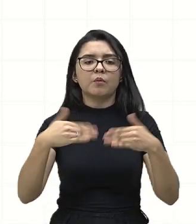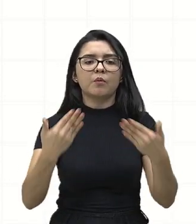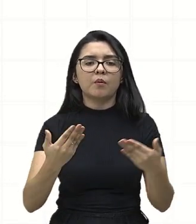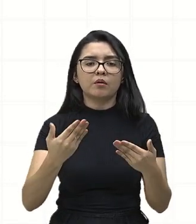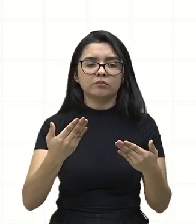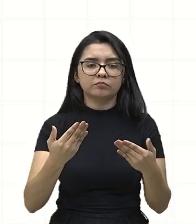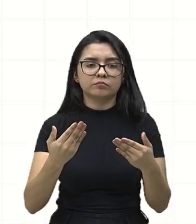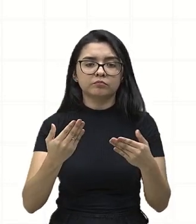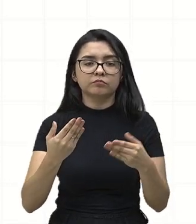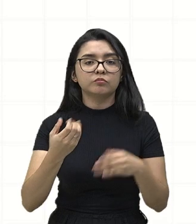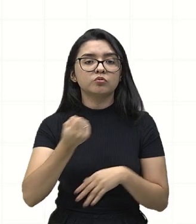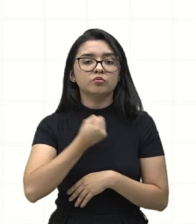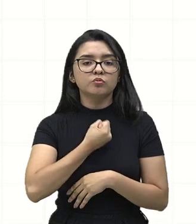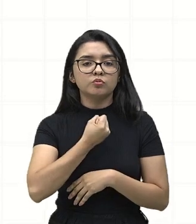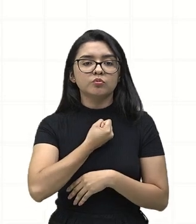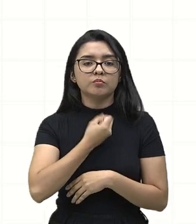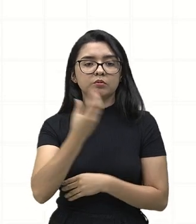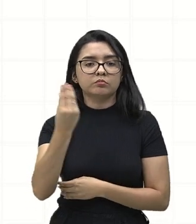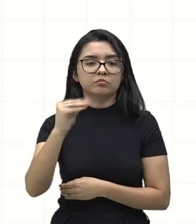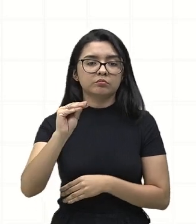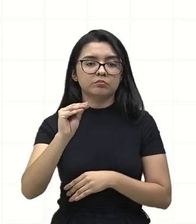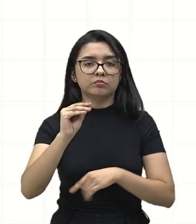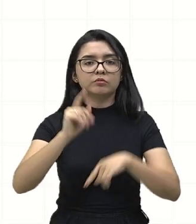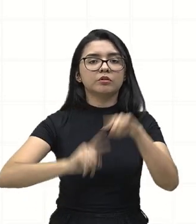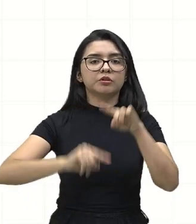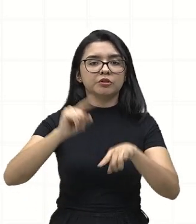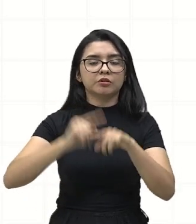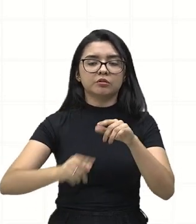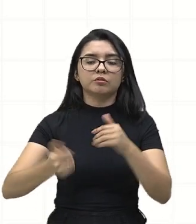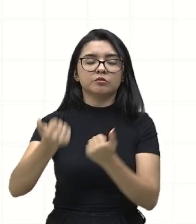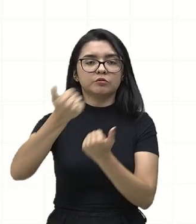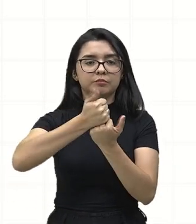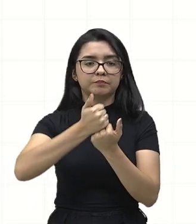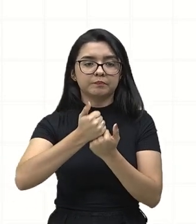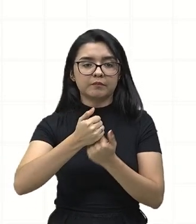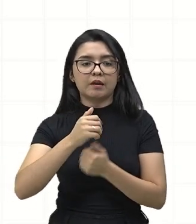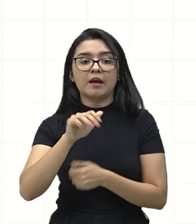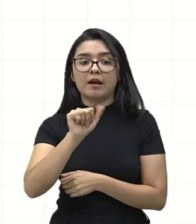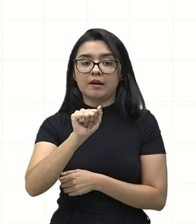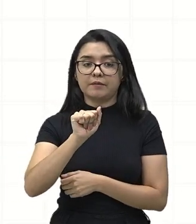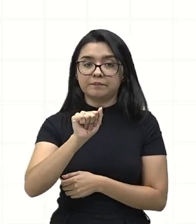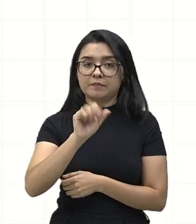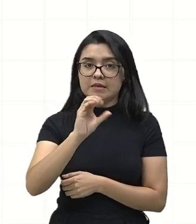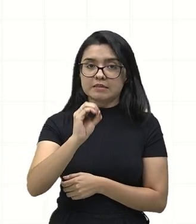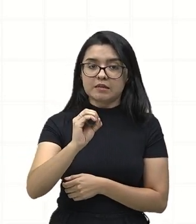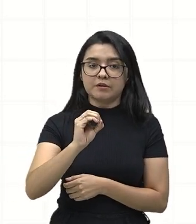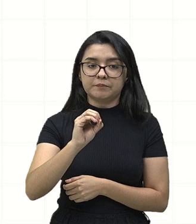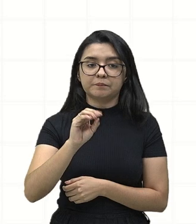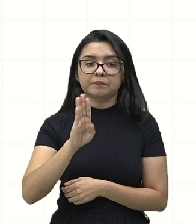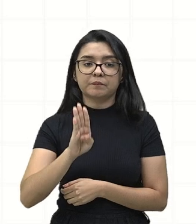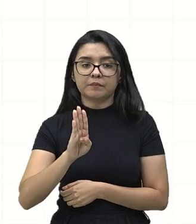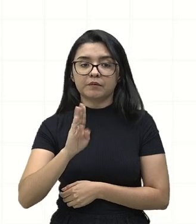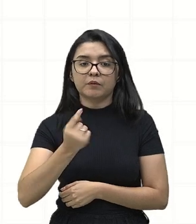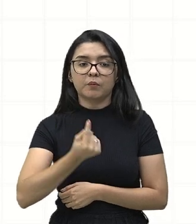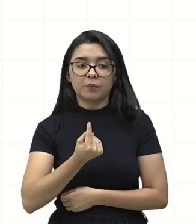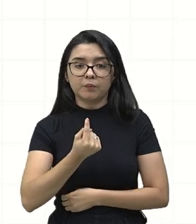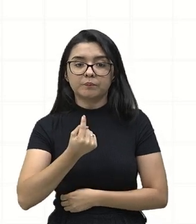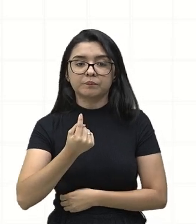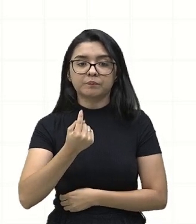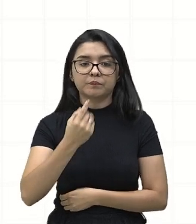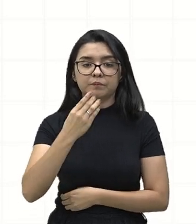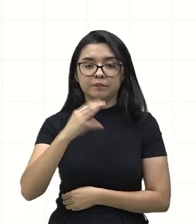esse algarismo aqui que está faltando. Letra A é 0, letra B